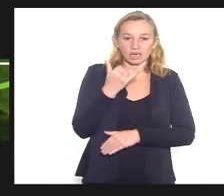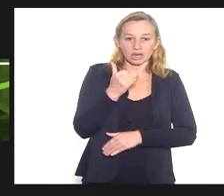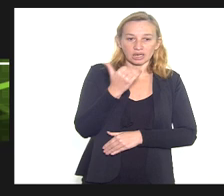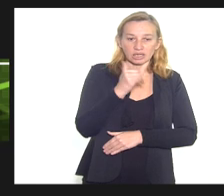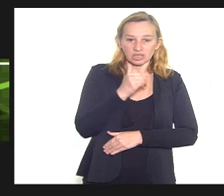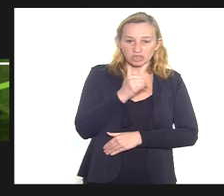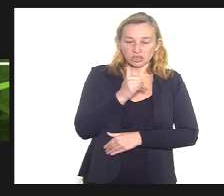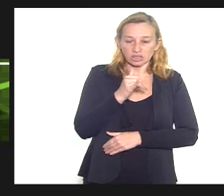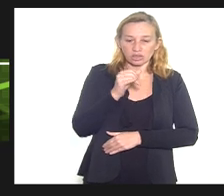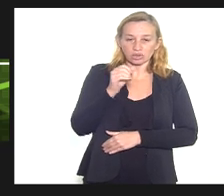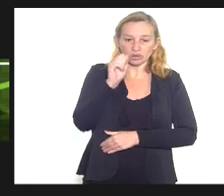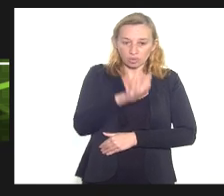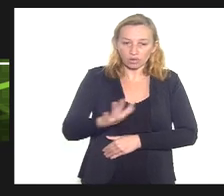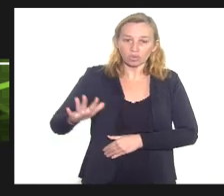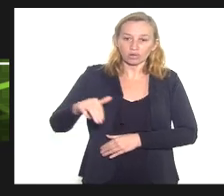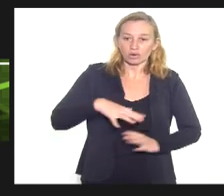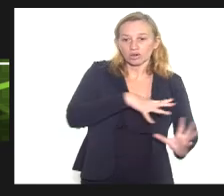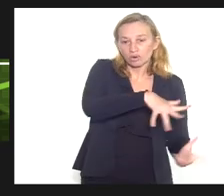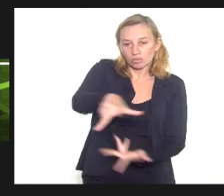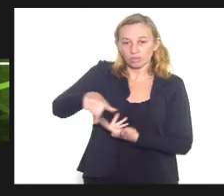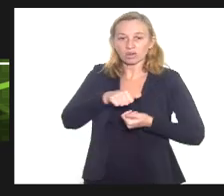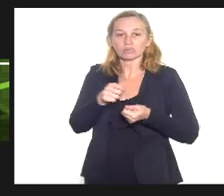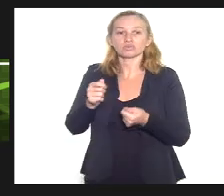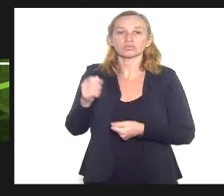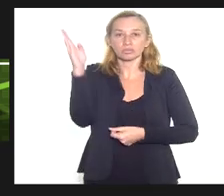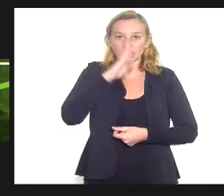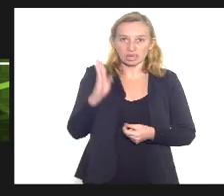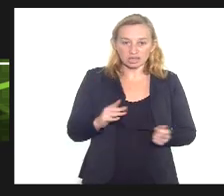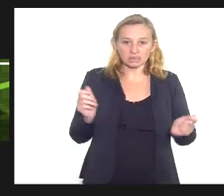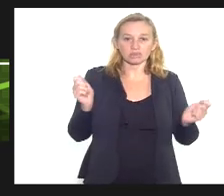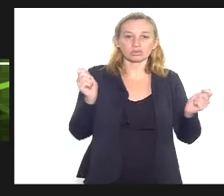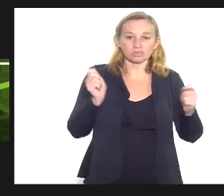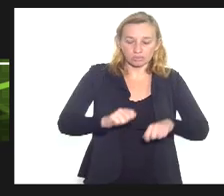e o Brasil também tem grande potencial para isso.